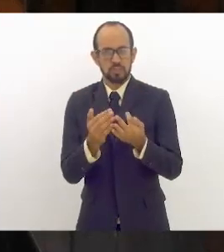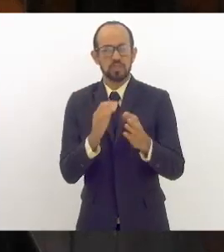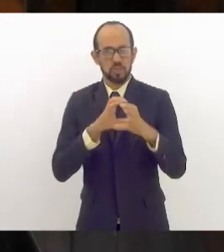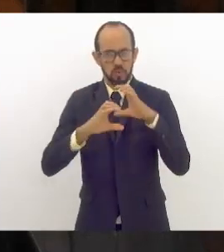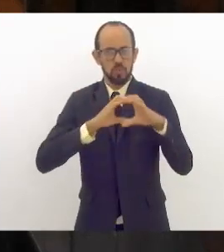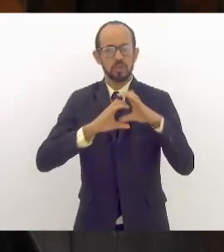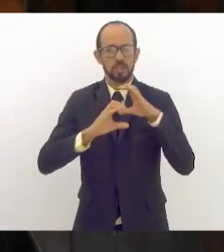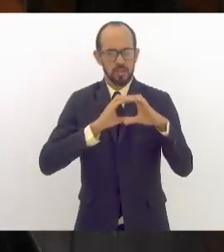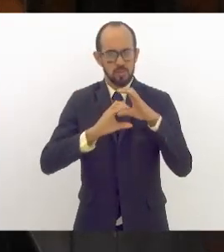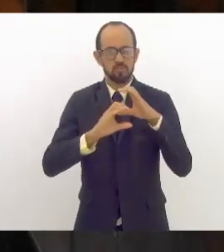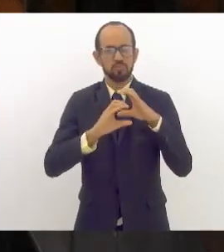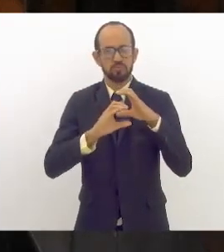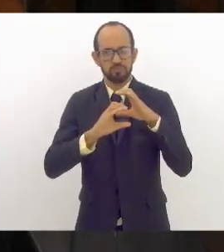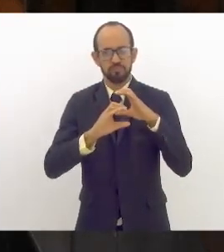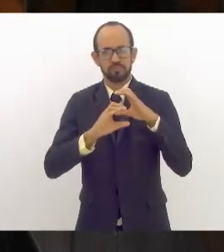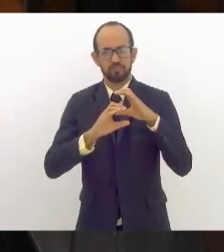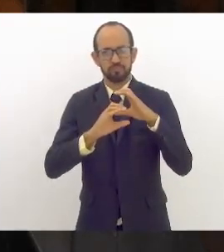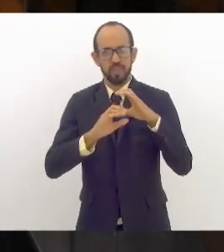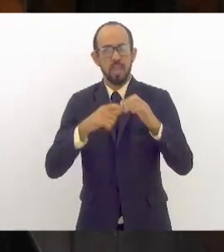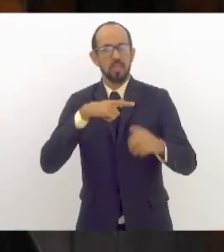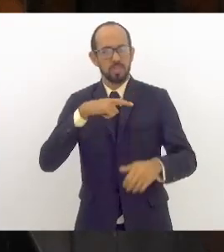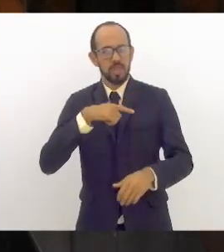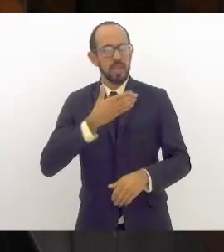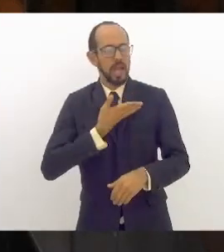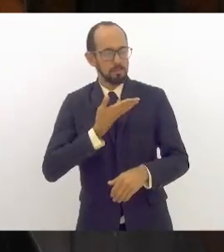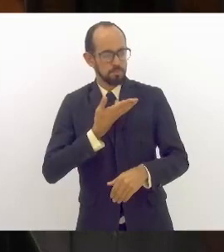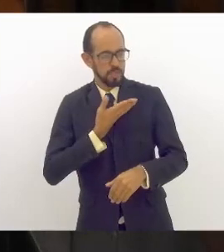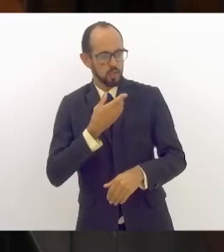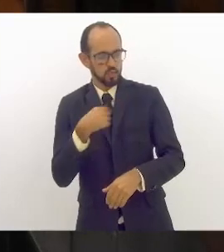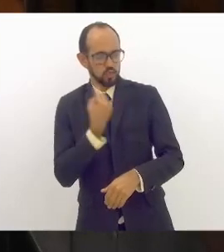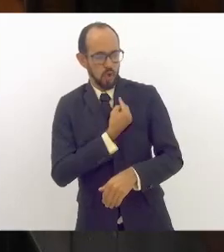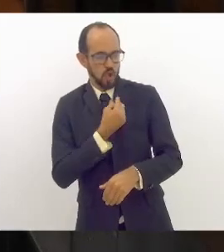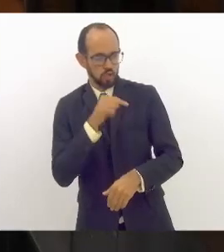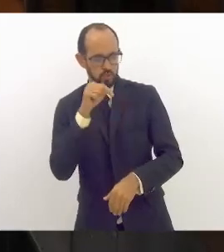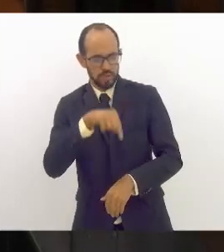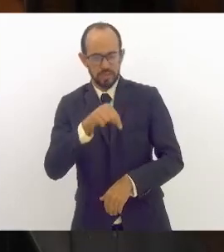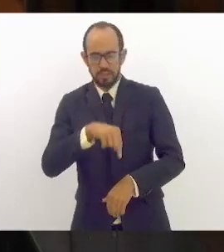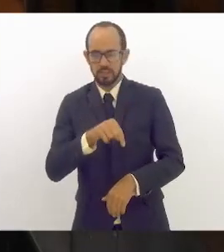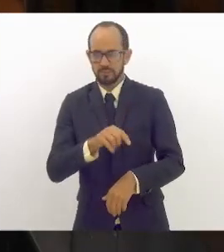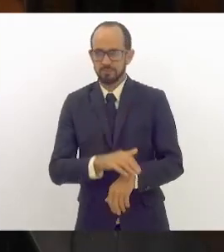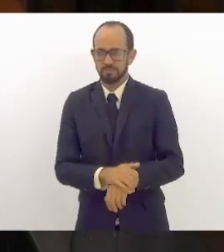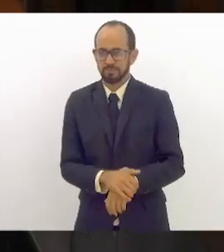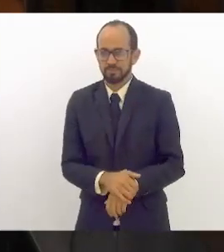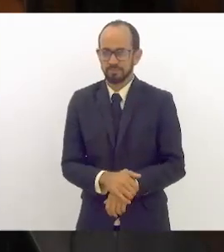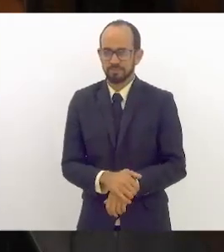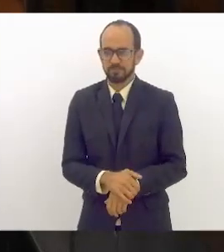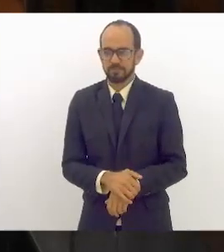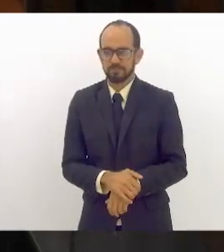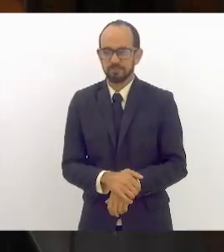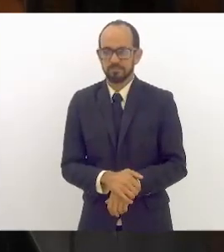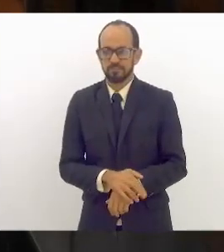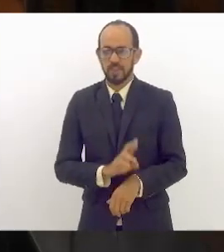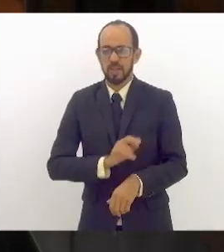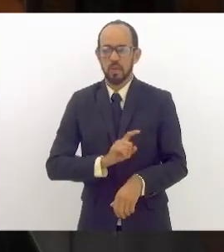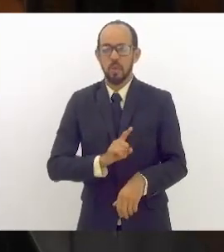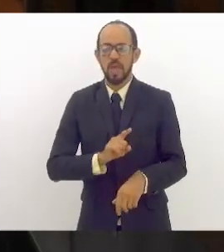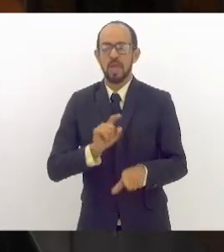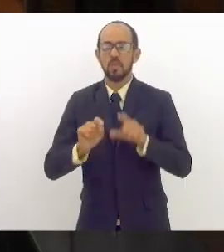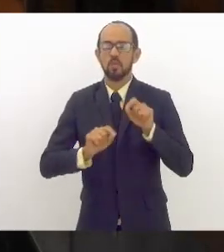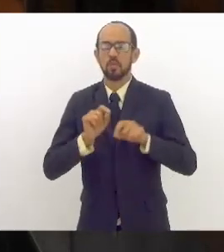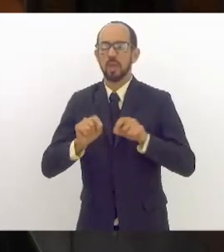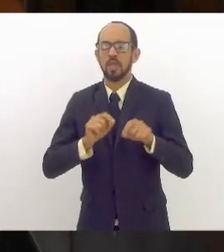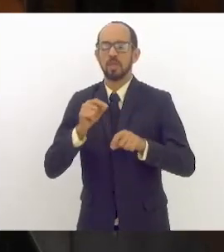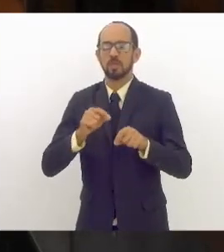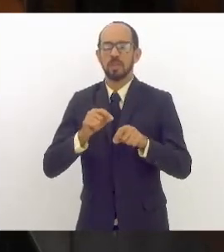É eu tô vendo amigos em comum aqui da gente Camila Então não é tão usual né Bruno ter